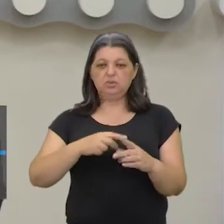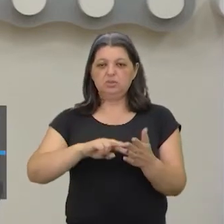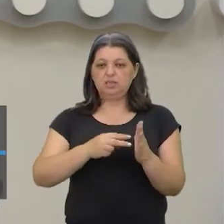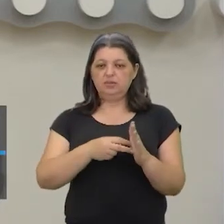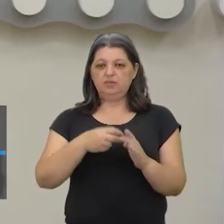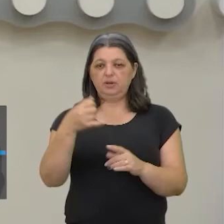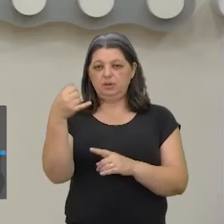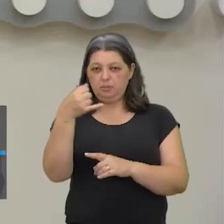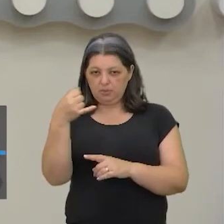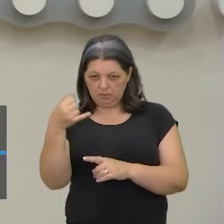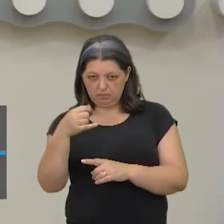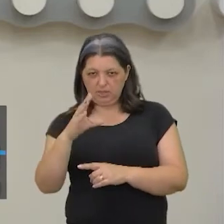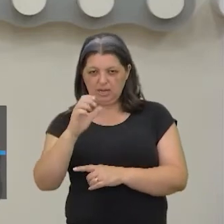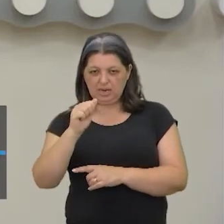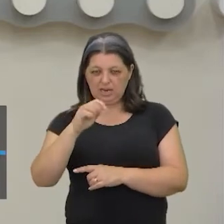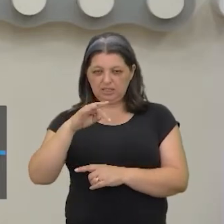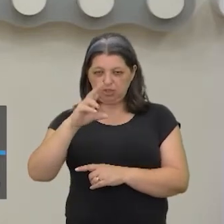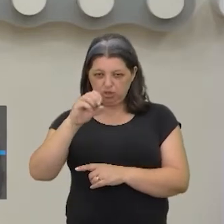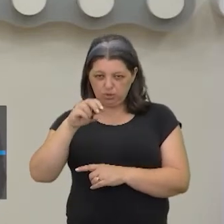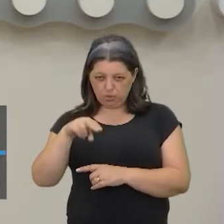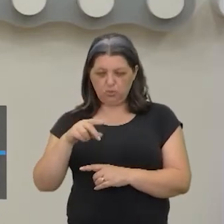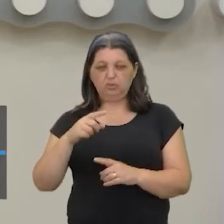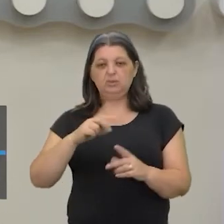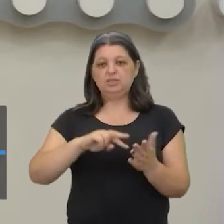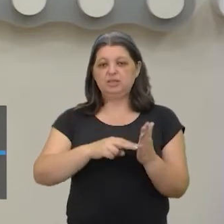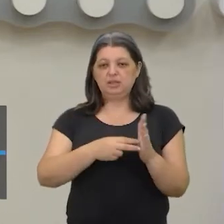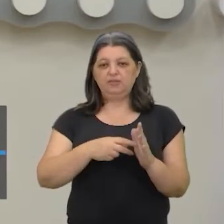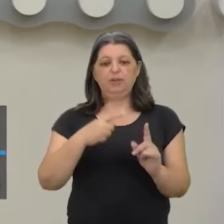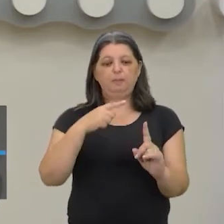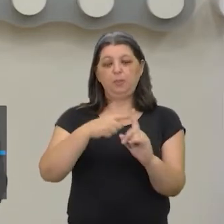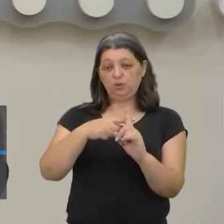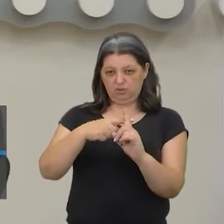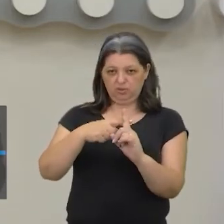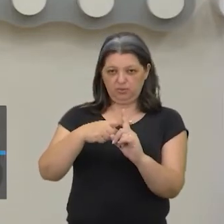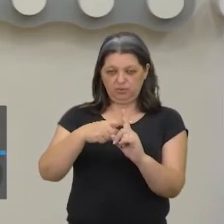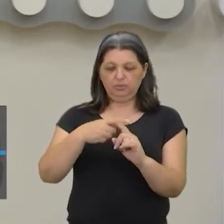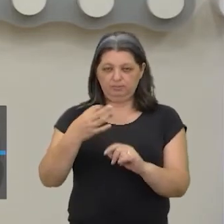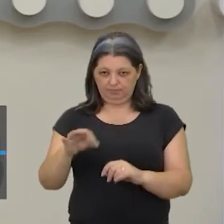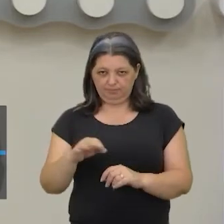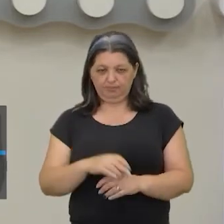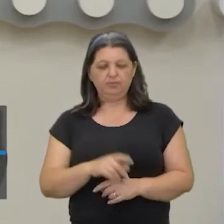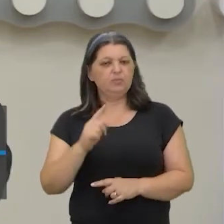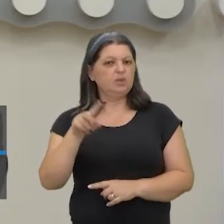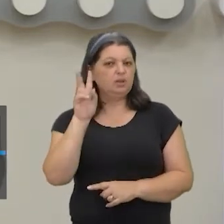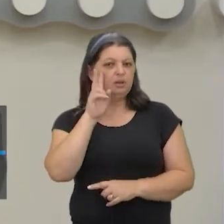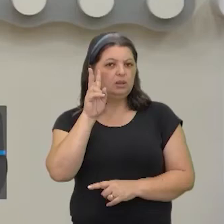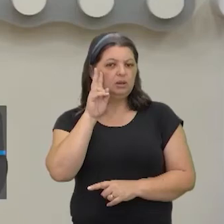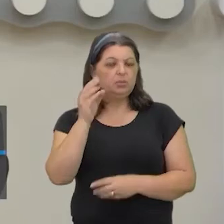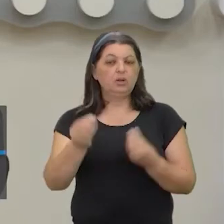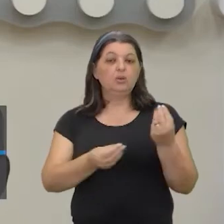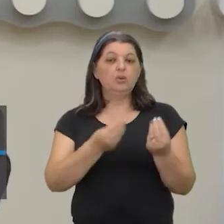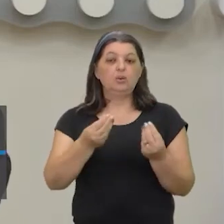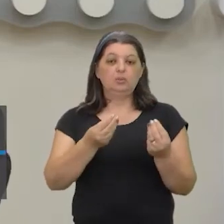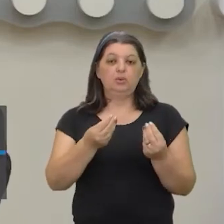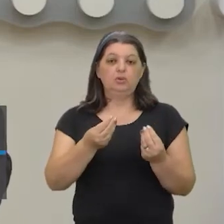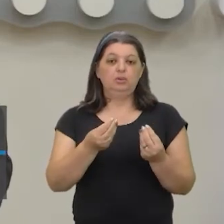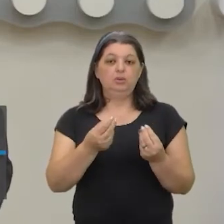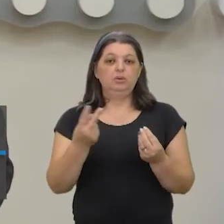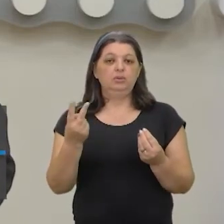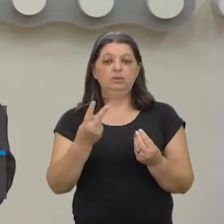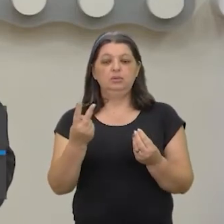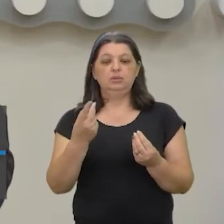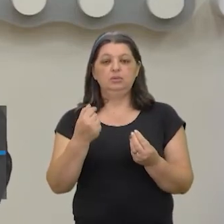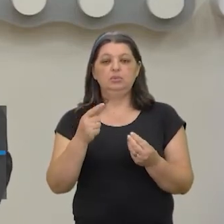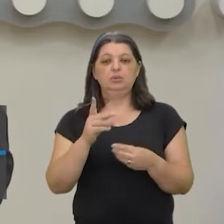positivamente, vai se chamar cátion. Então, fica uma dica para vocês gravarem aí. Então, como que esses dois, eles, né, contribuem para a